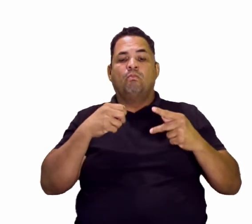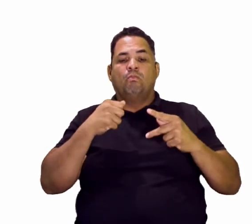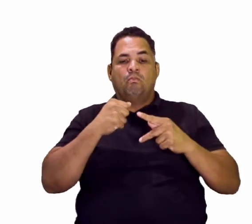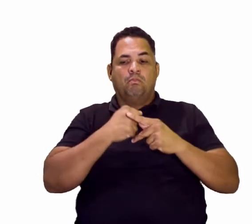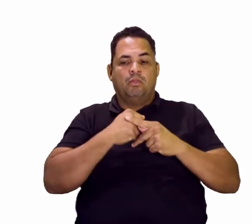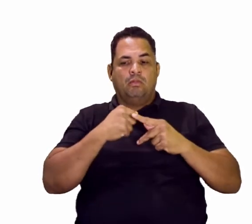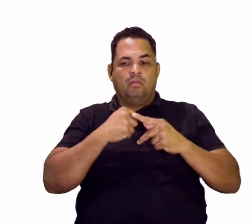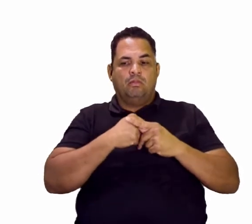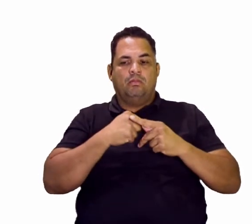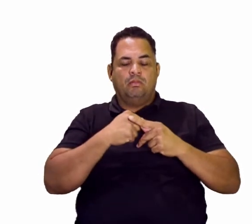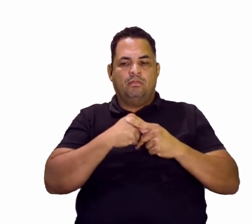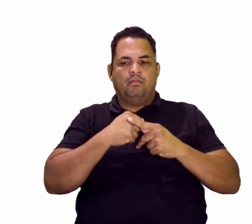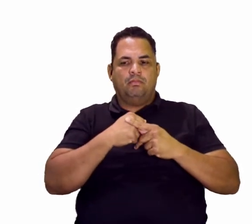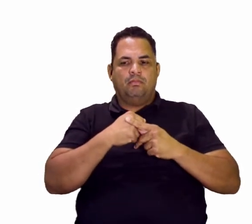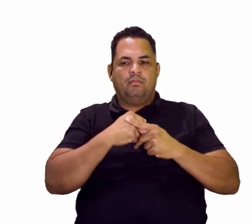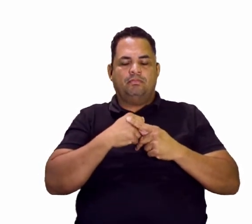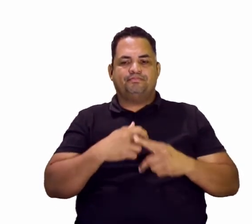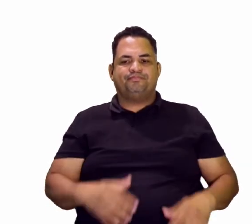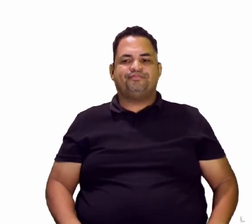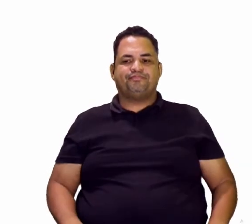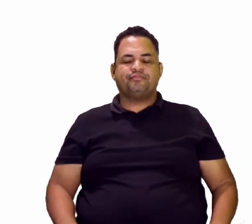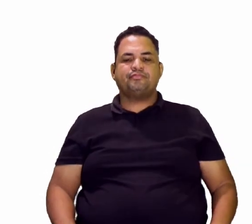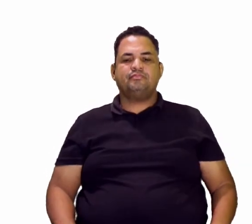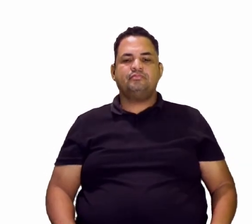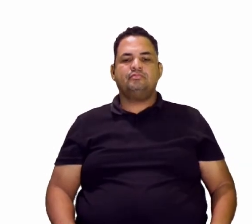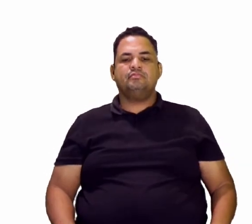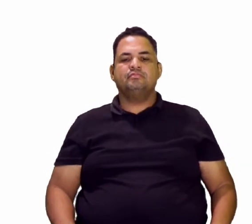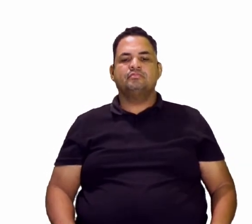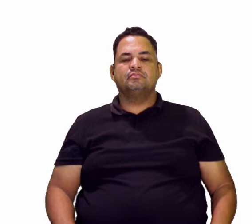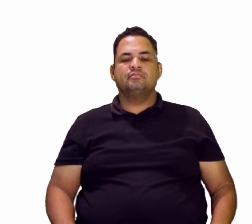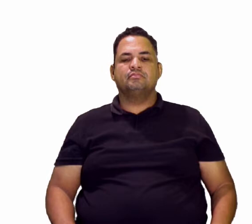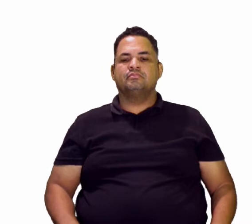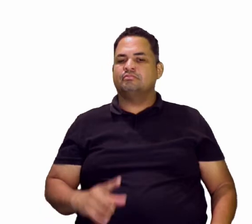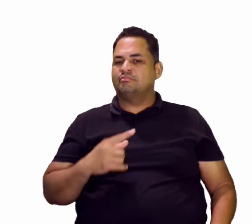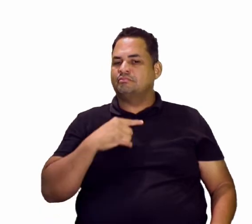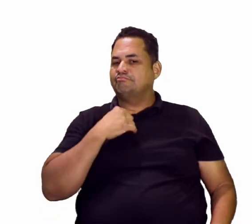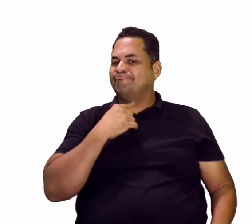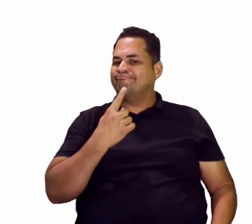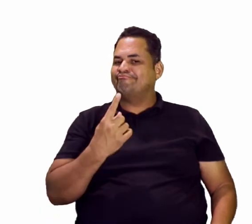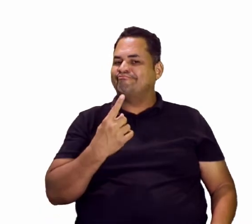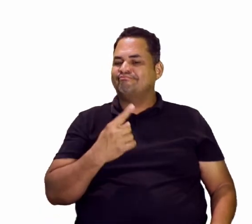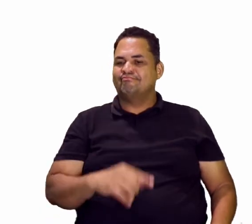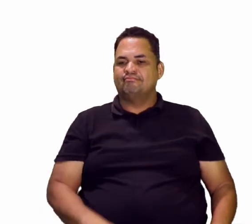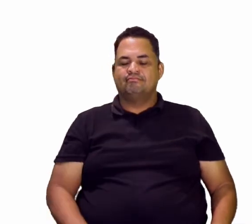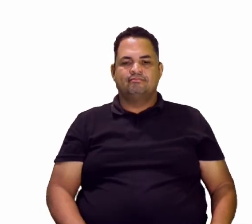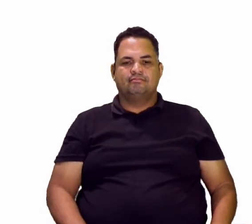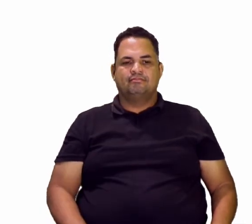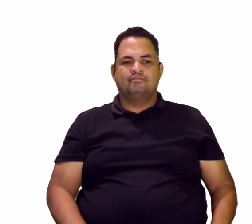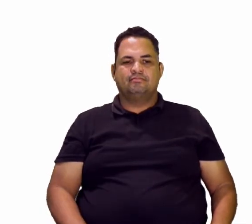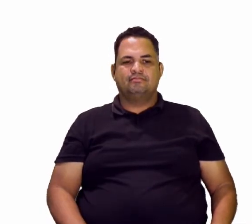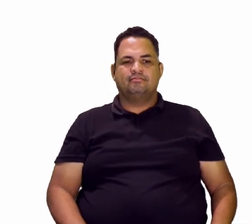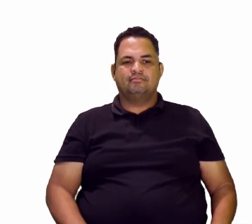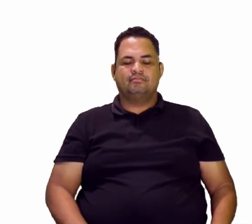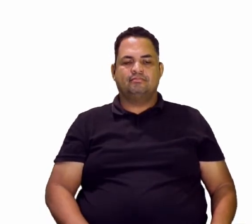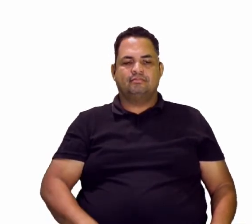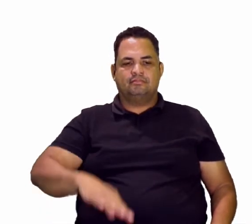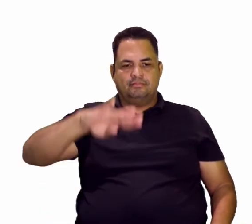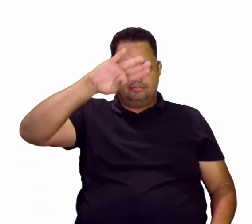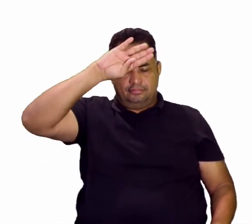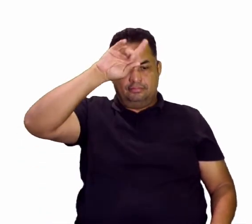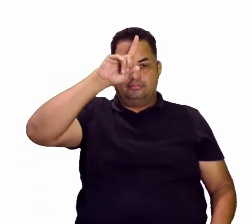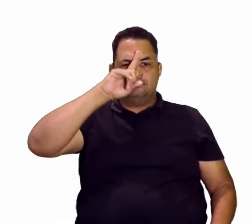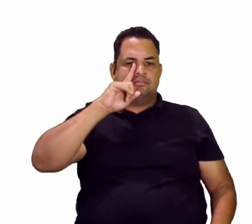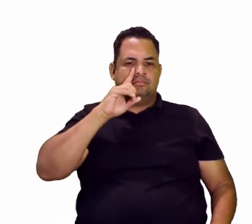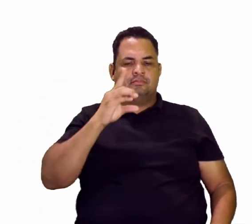protozoário, né? Então, meu amor, não dá, tá? Letra C,